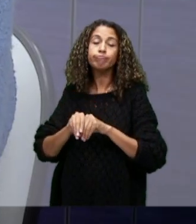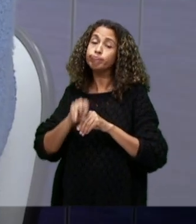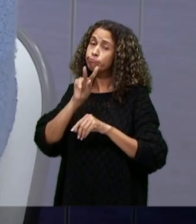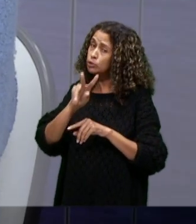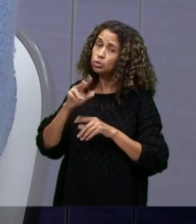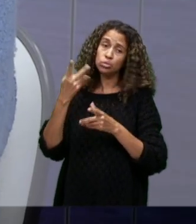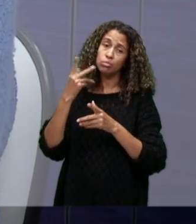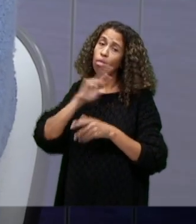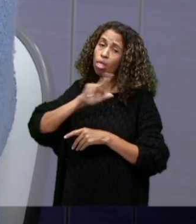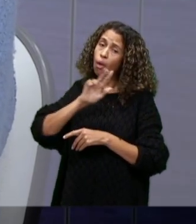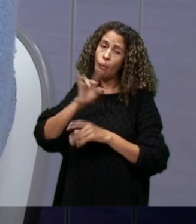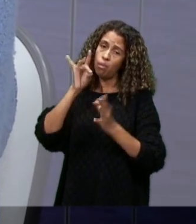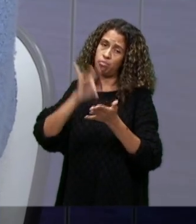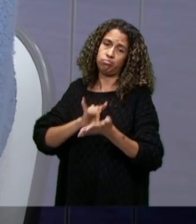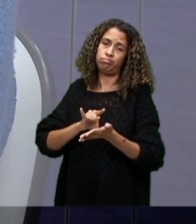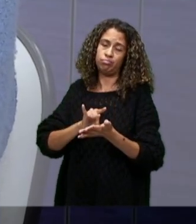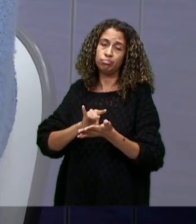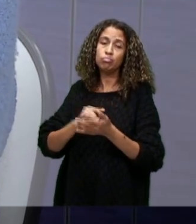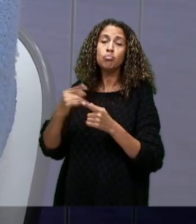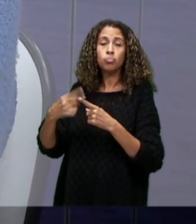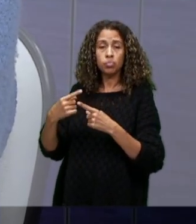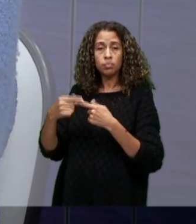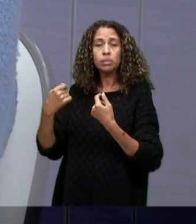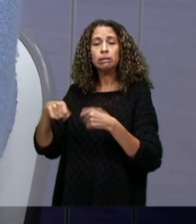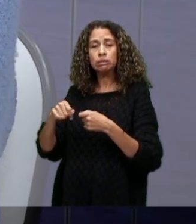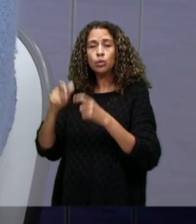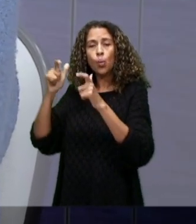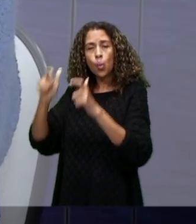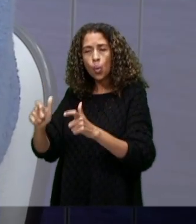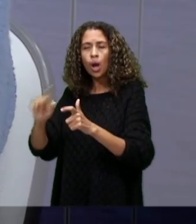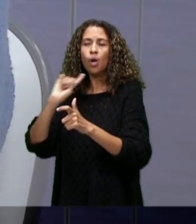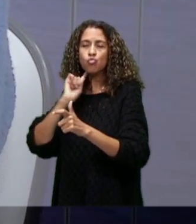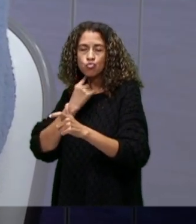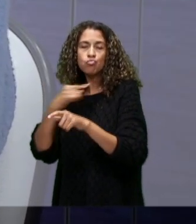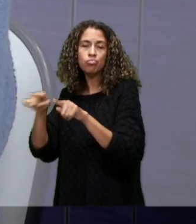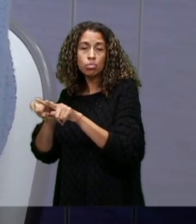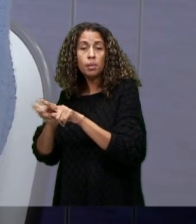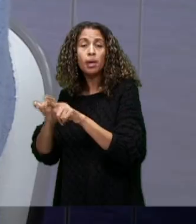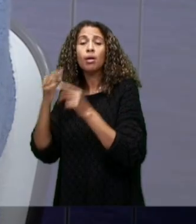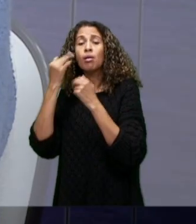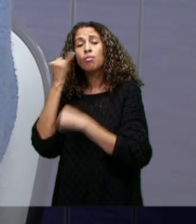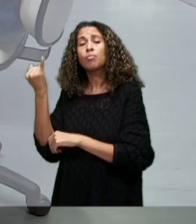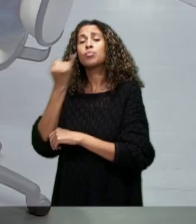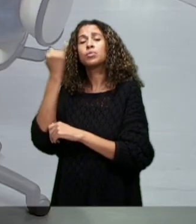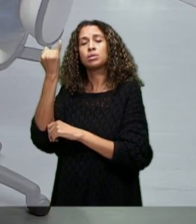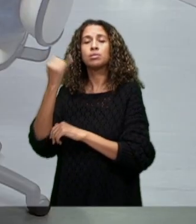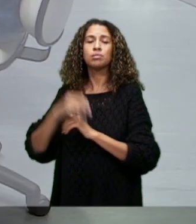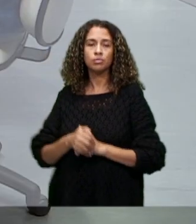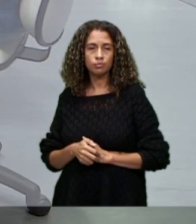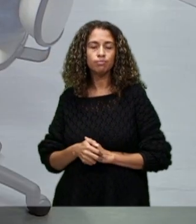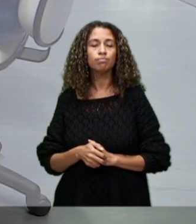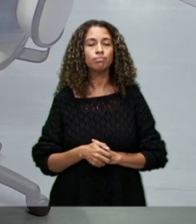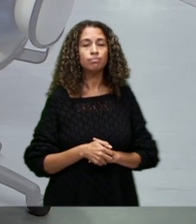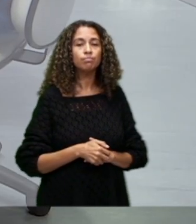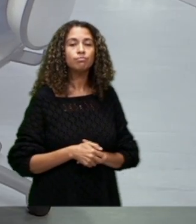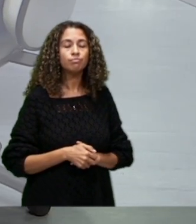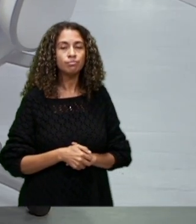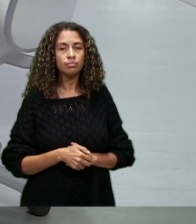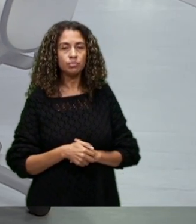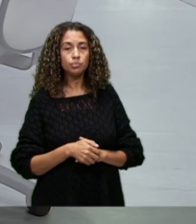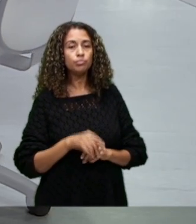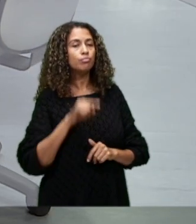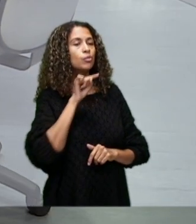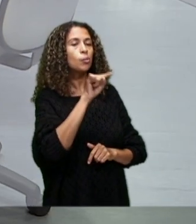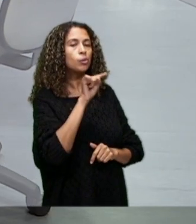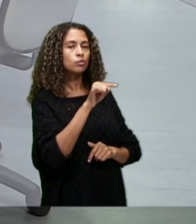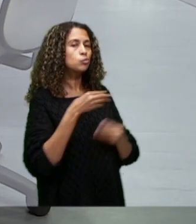Então, a gente acaba colocando como se fosse um espaço sujo, né, feio. E para ti, Arthur, como é que foi